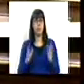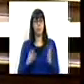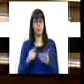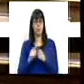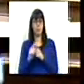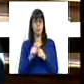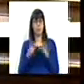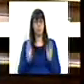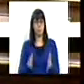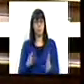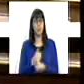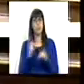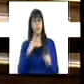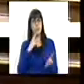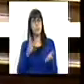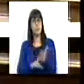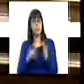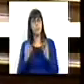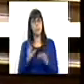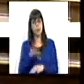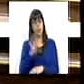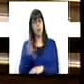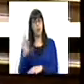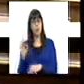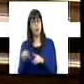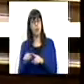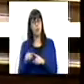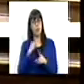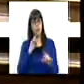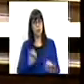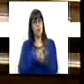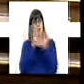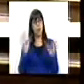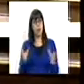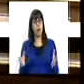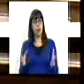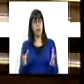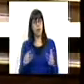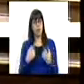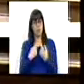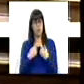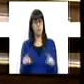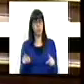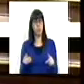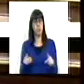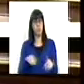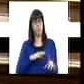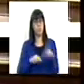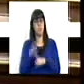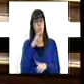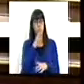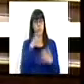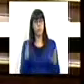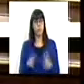de contribuir, porque estão de facto aqui opções muito claras e muito diferentes, senhoras e